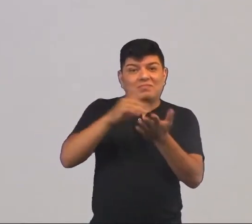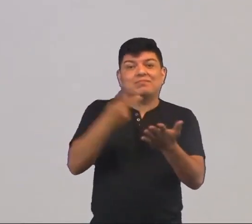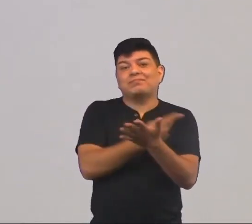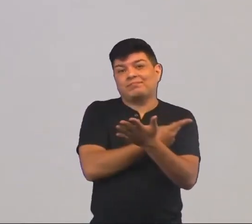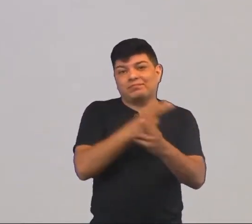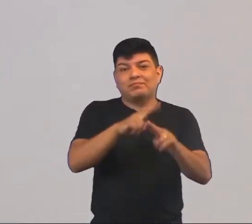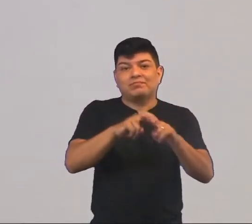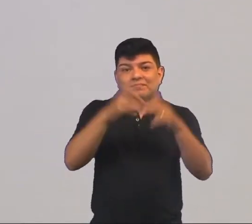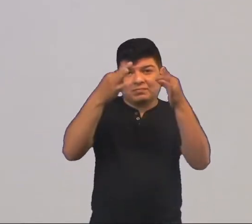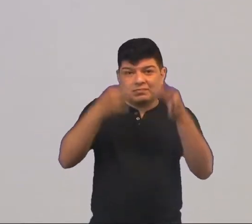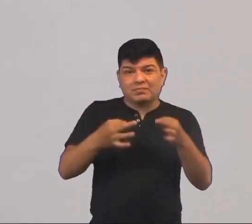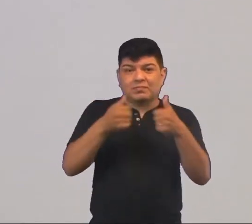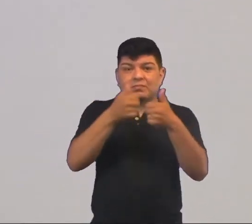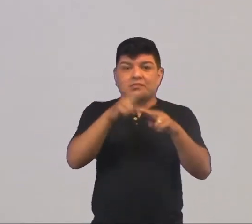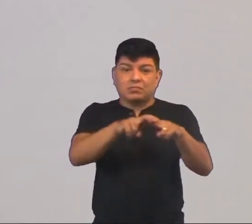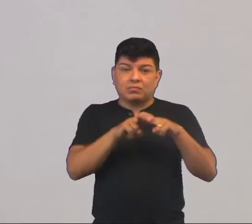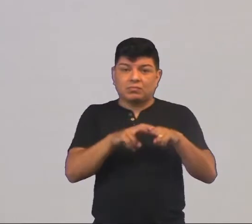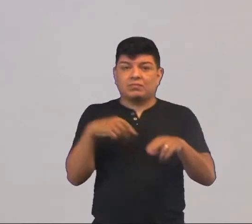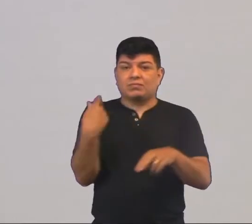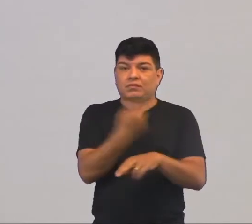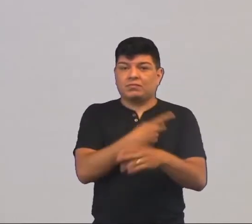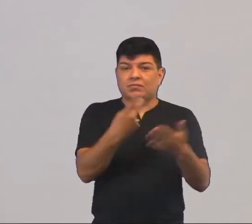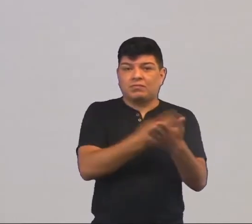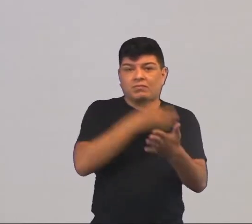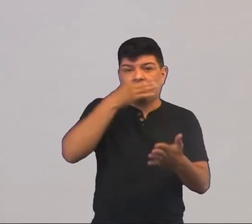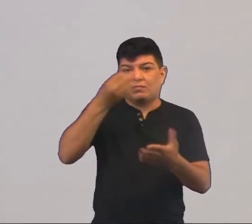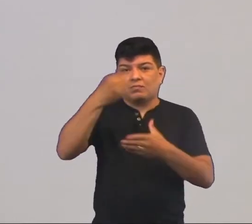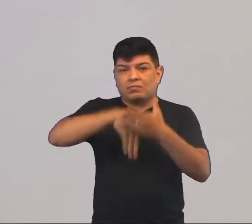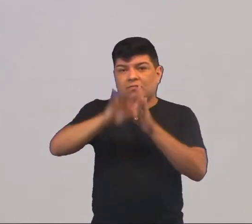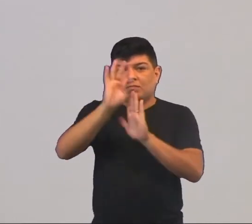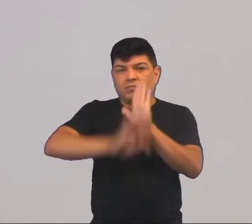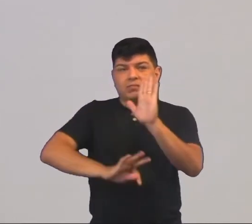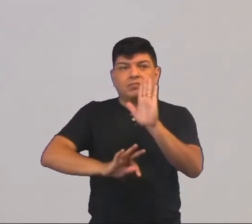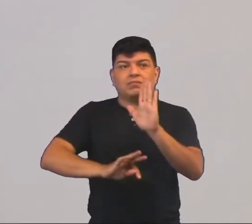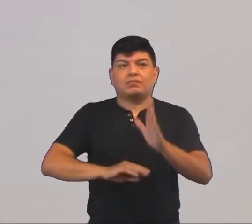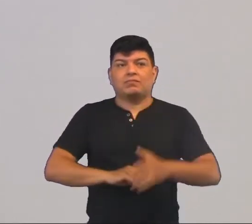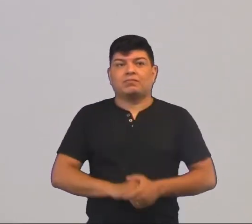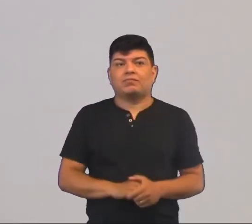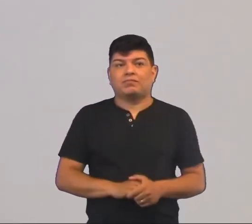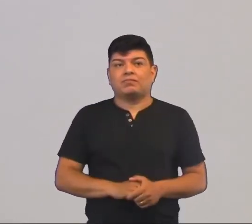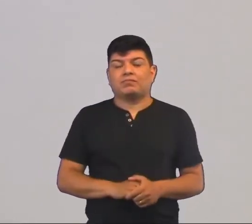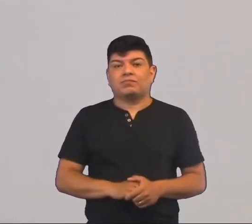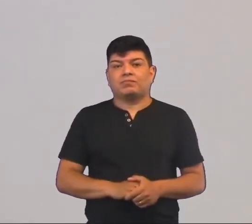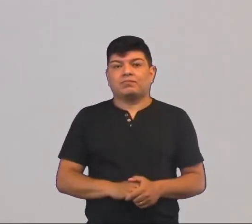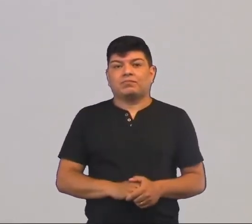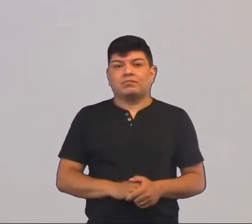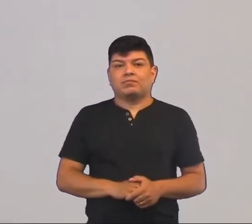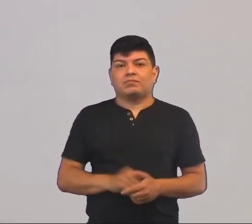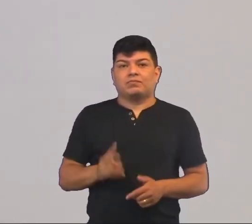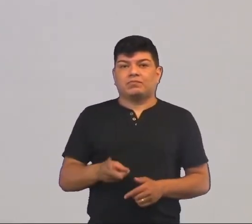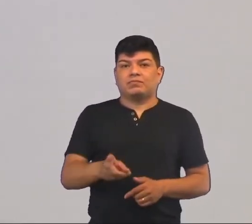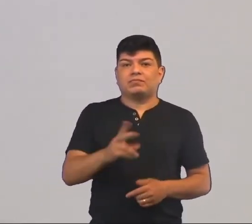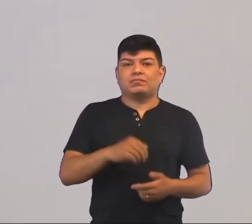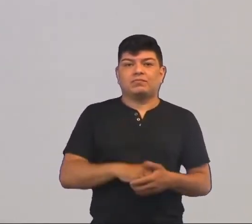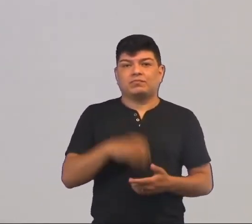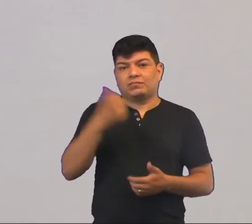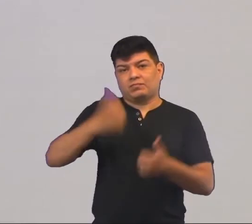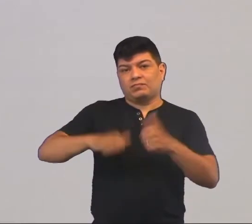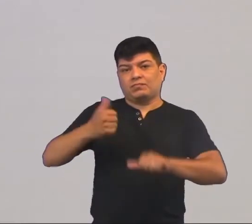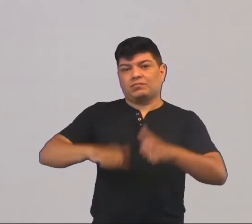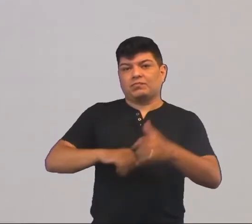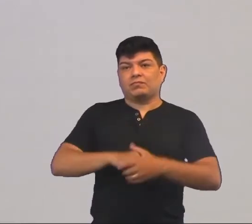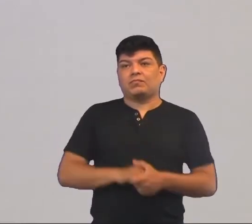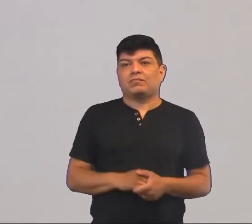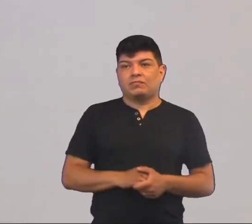acontecido, certo? Por isso que a gente fala que é um fato, opinião dentro daquele texto. Mas, continuando para a gente